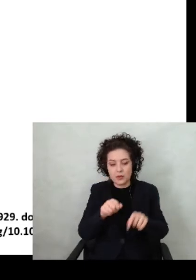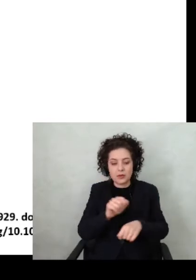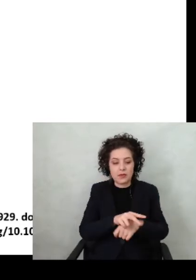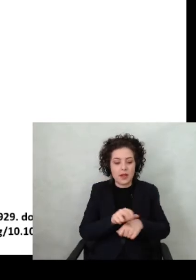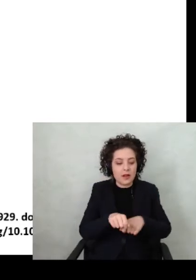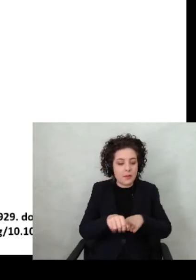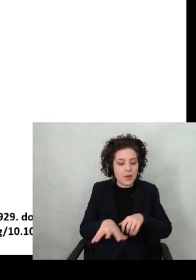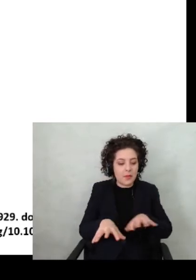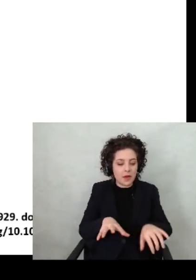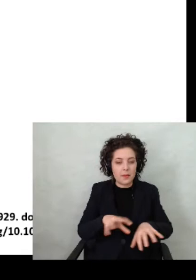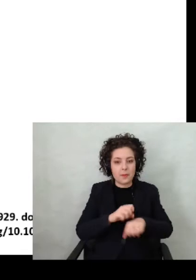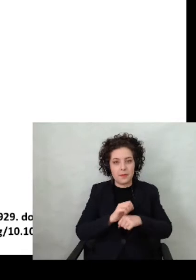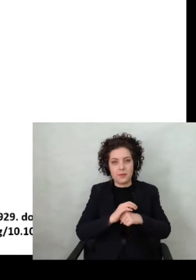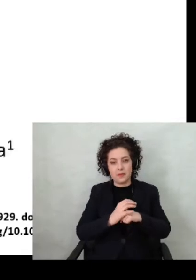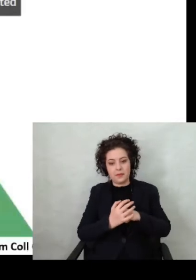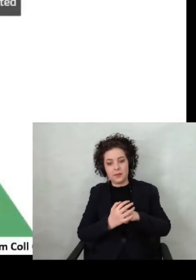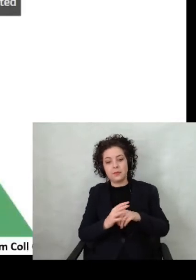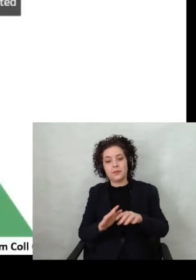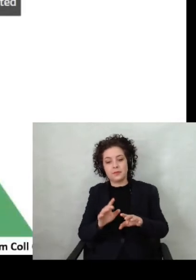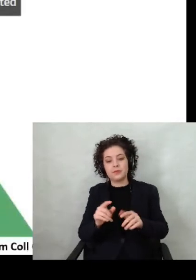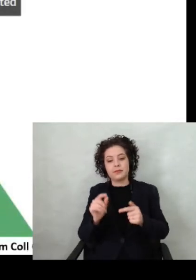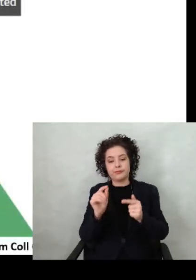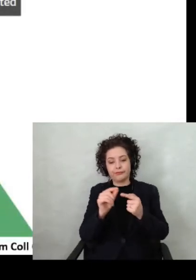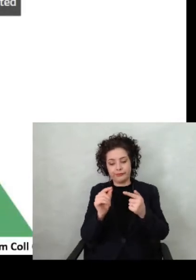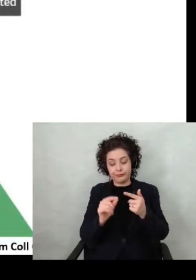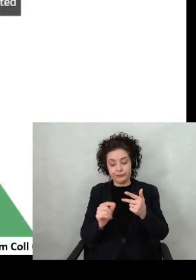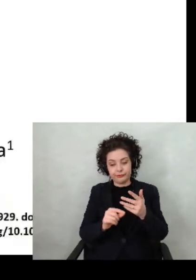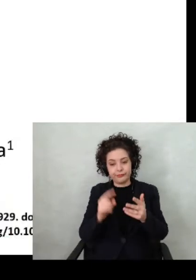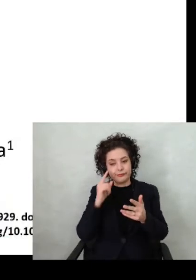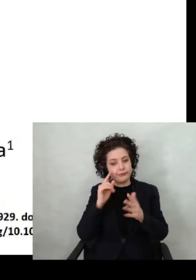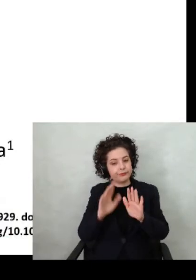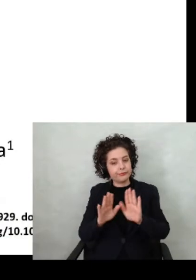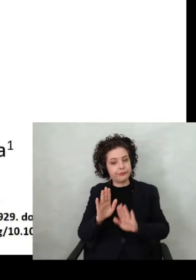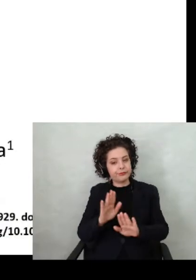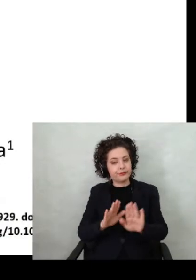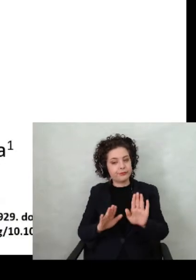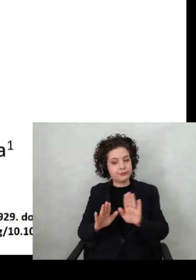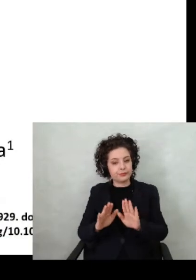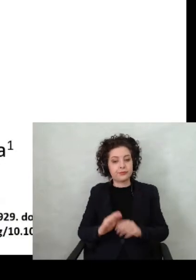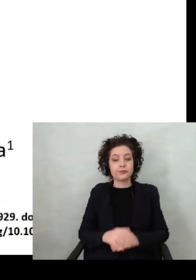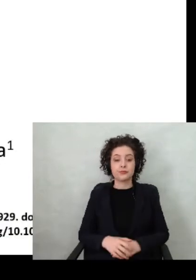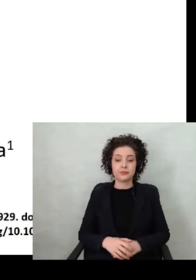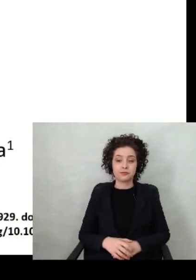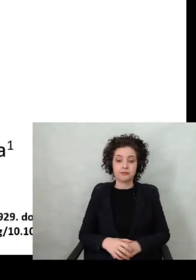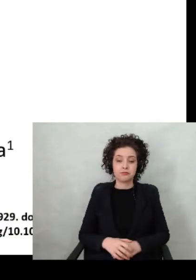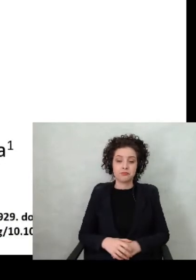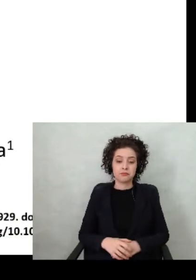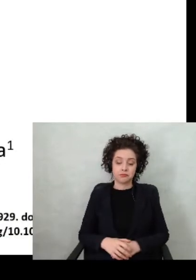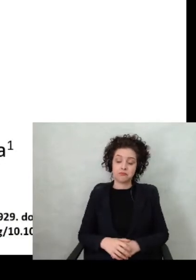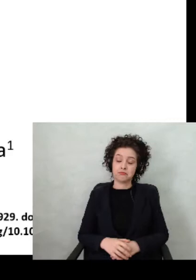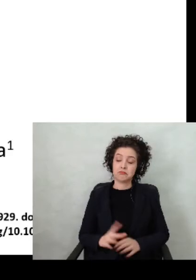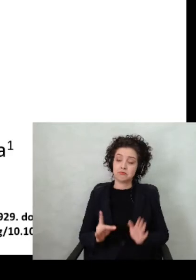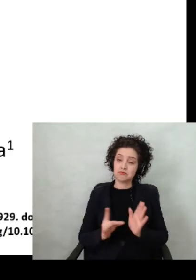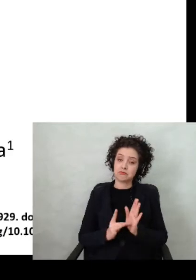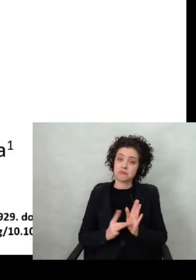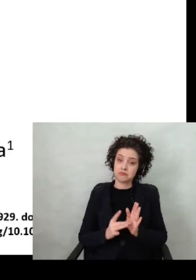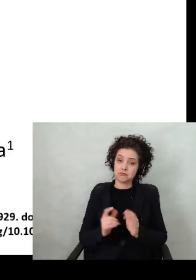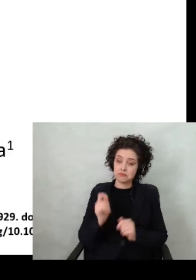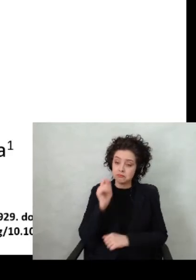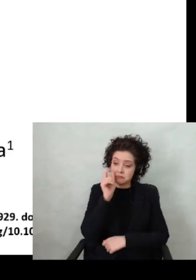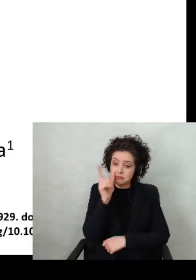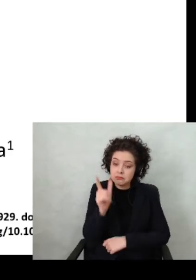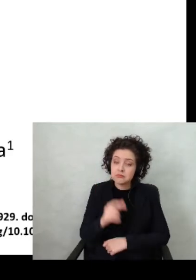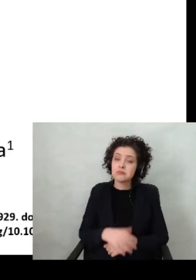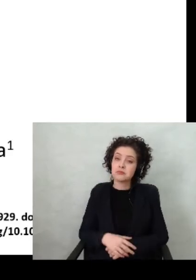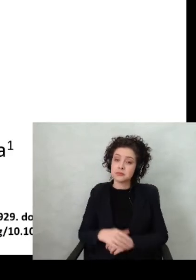profissional. Então, tudo isso é ponderado e, de fato, nós temos, interessantemente, posições, opiniões